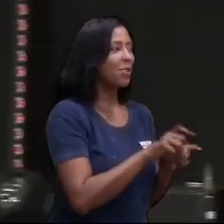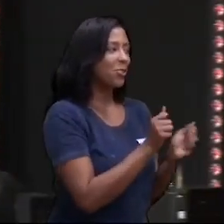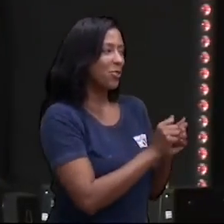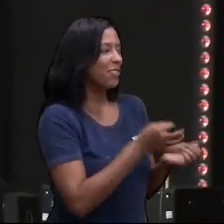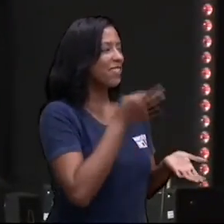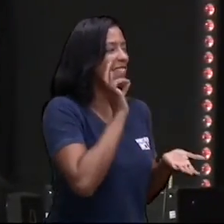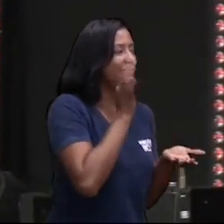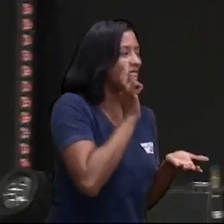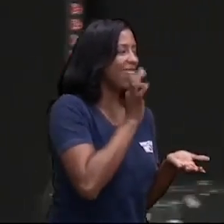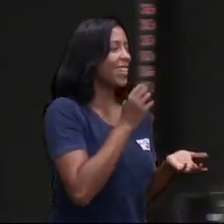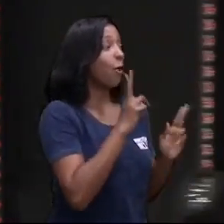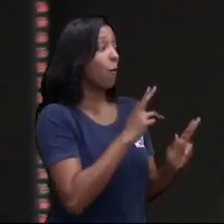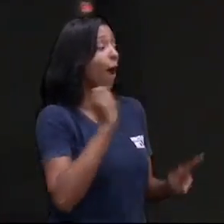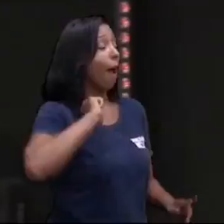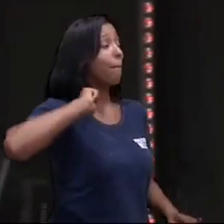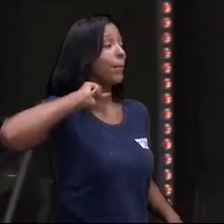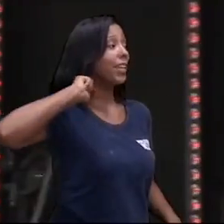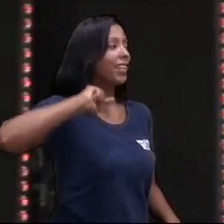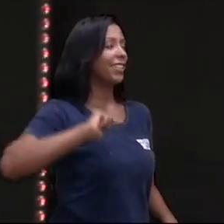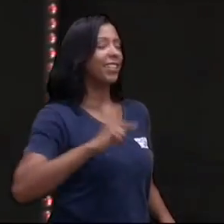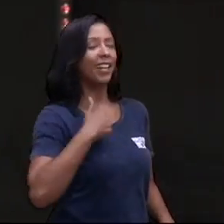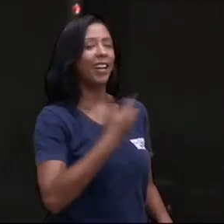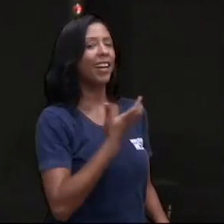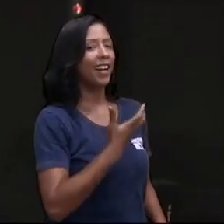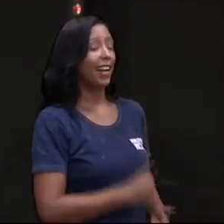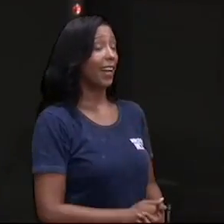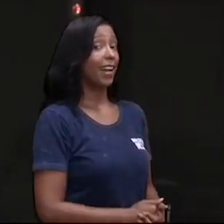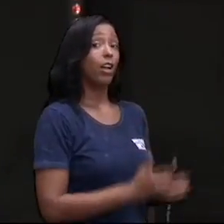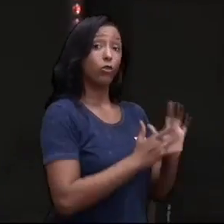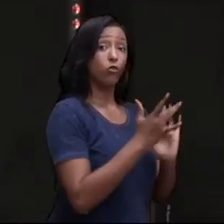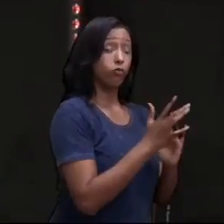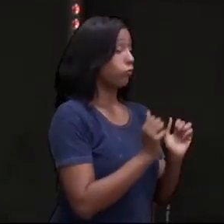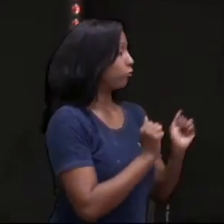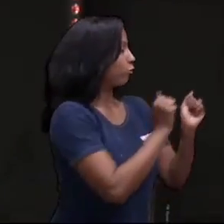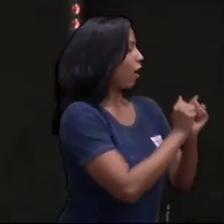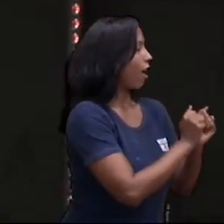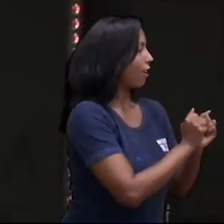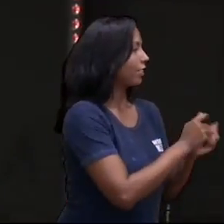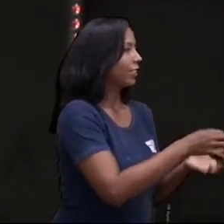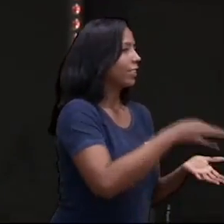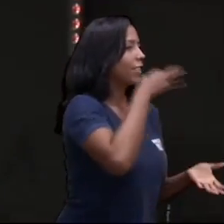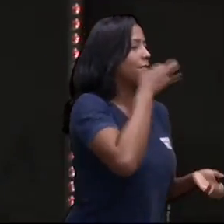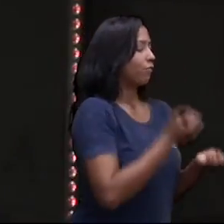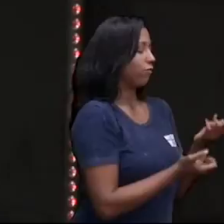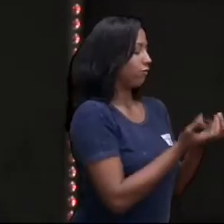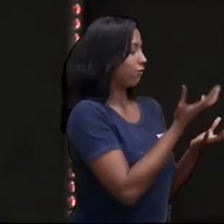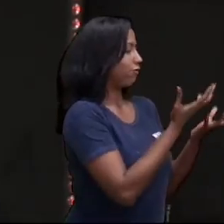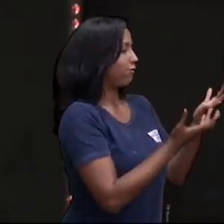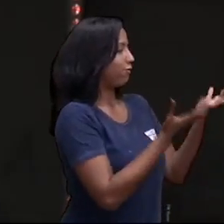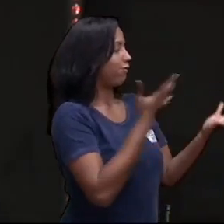cafezinho mineirinho vamos lá preciso comendo um biscoitinho frito na hora Aleluia para te vendo a fumaça